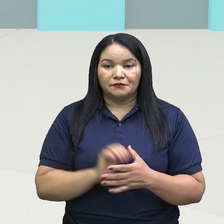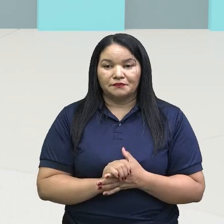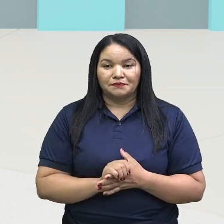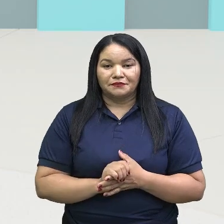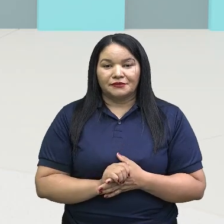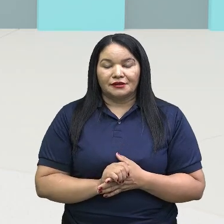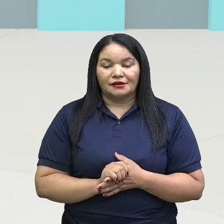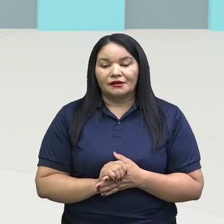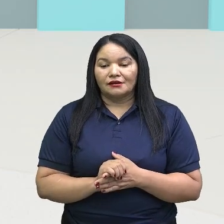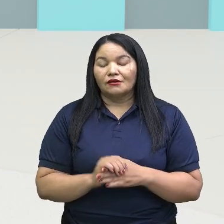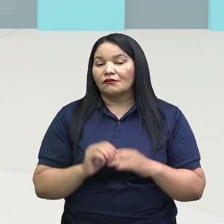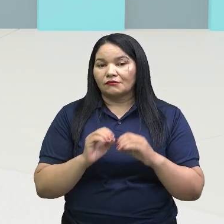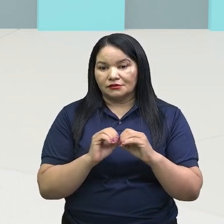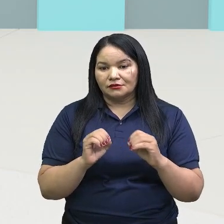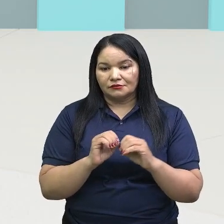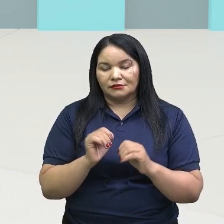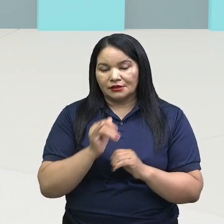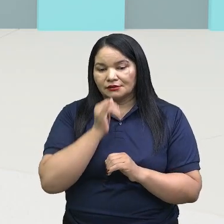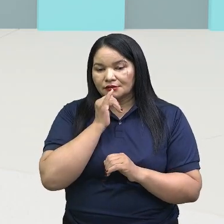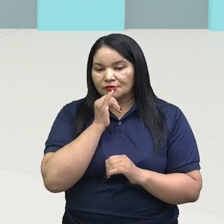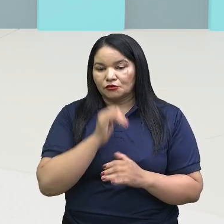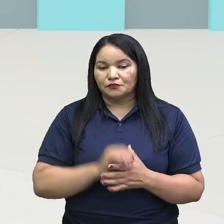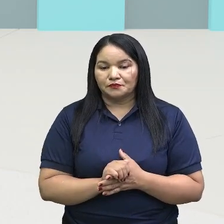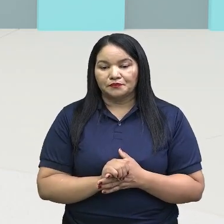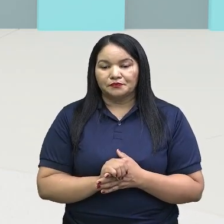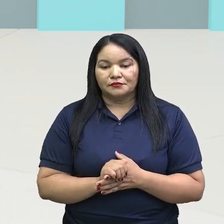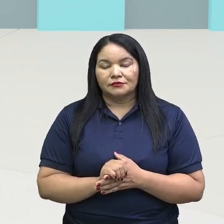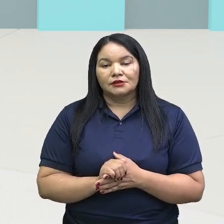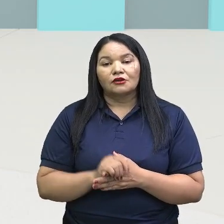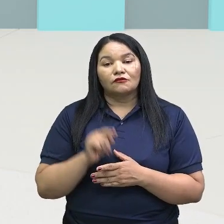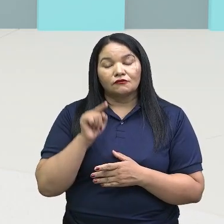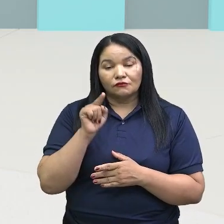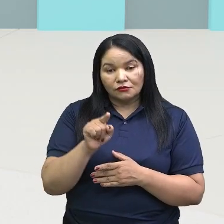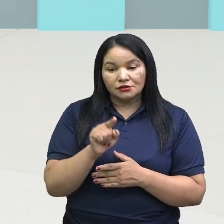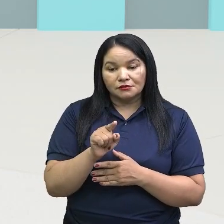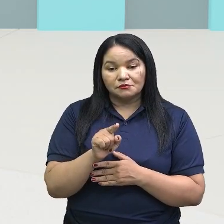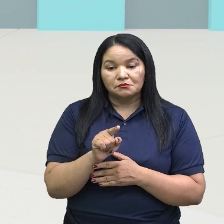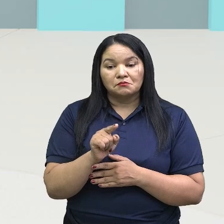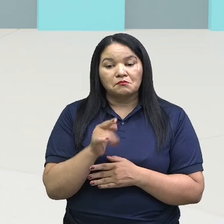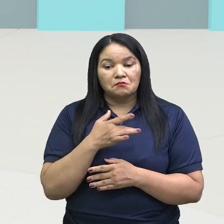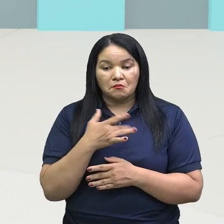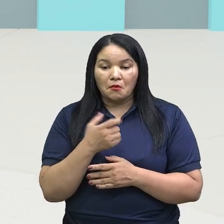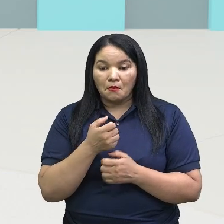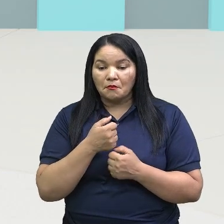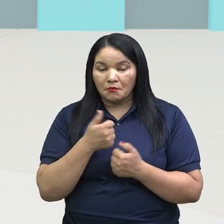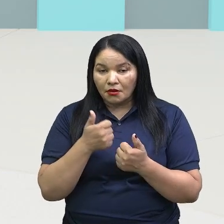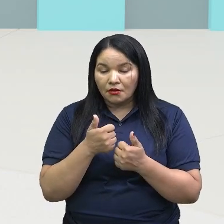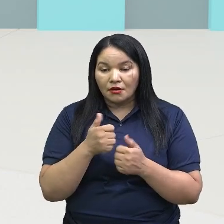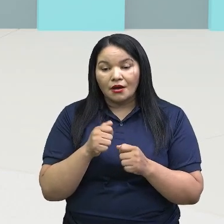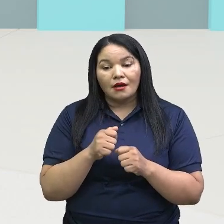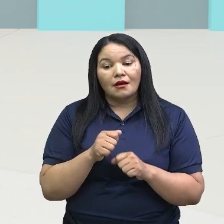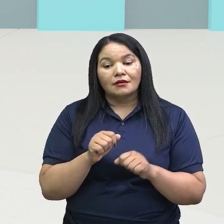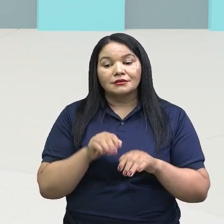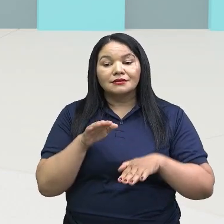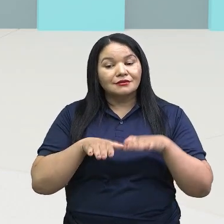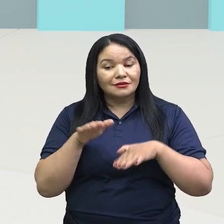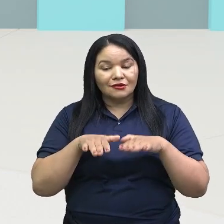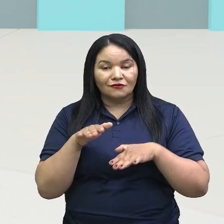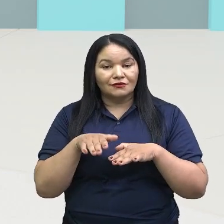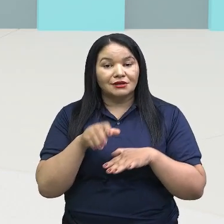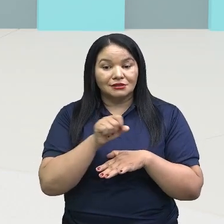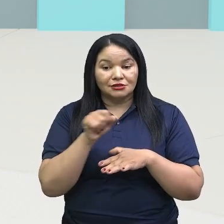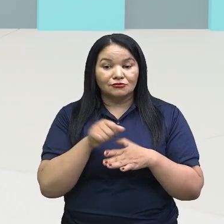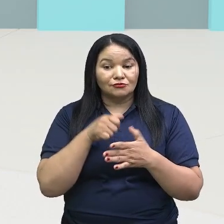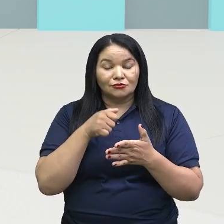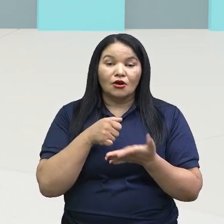orações. E nós temos o exemplo, vamos lá. Você melhorará desde que insista. Então,